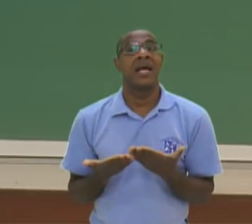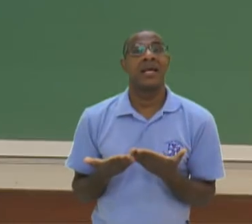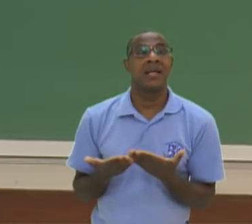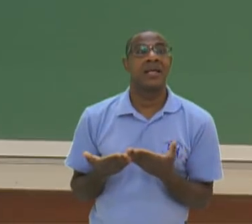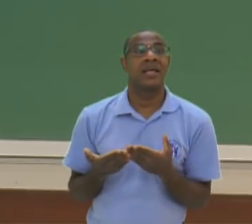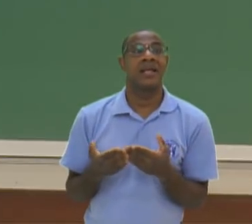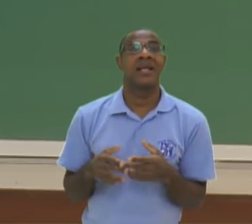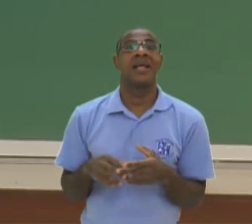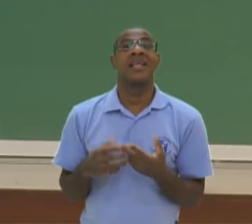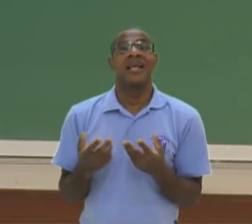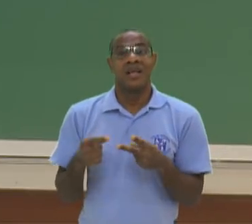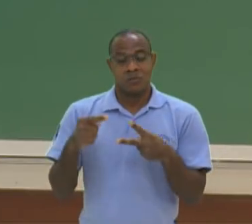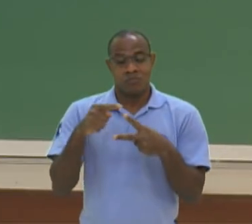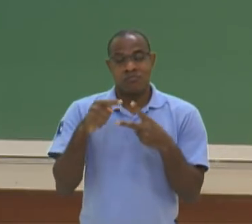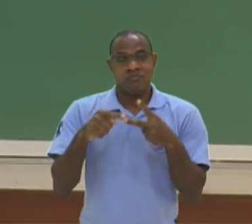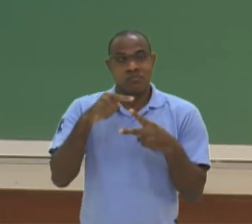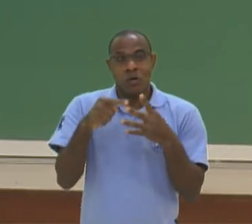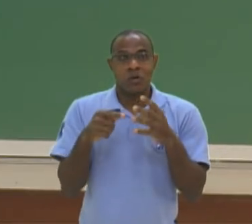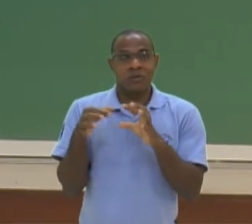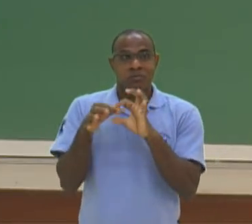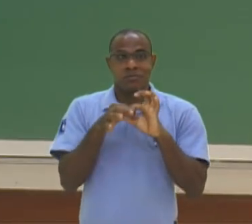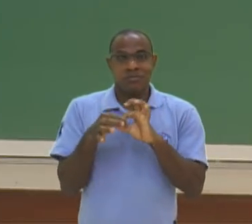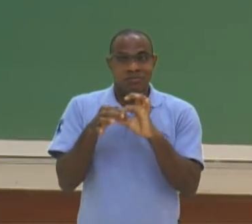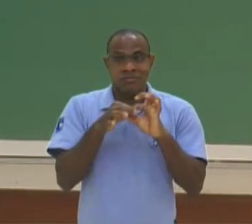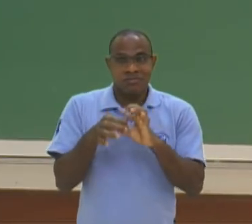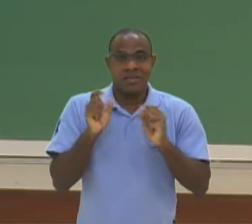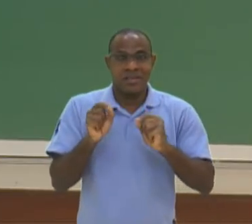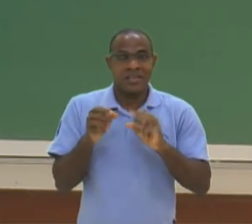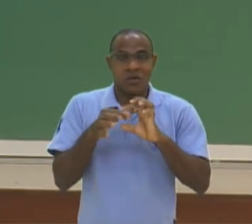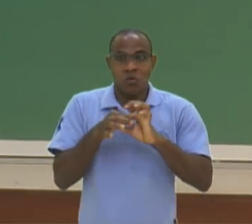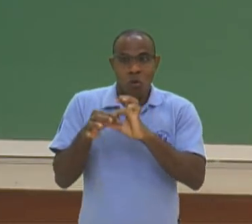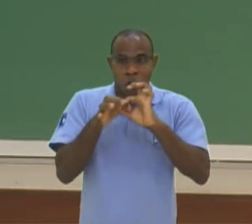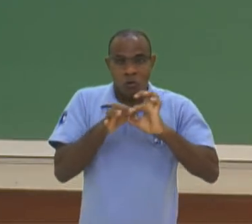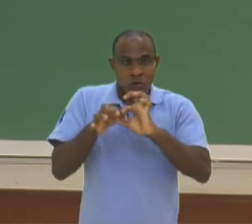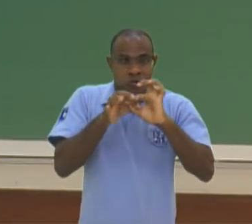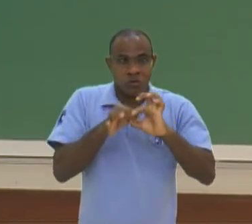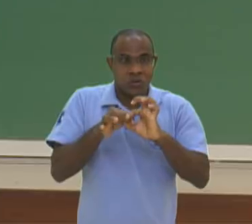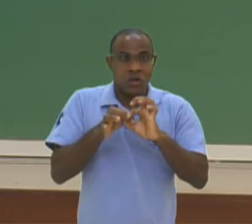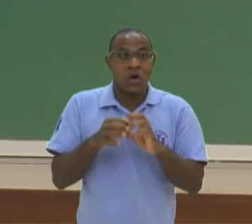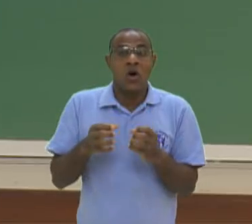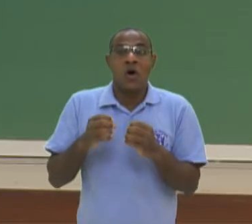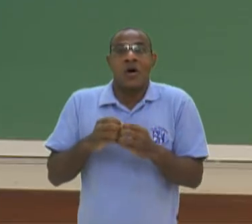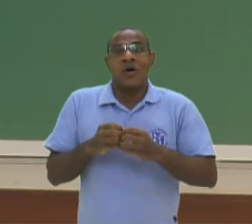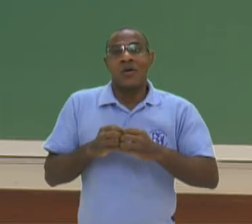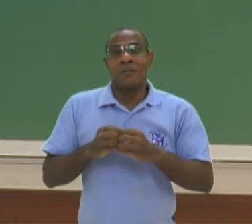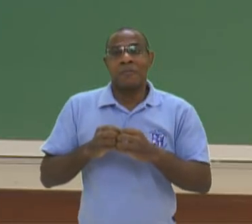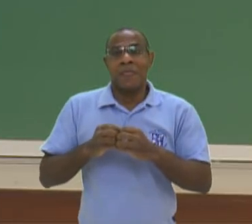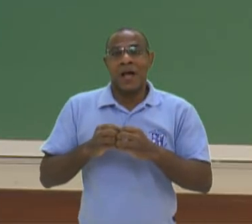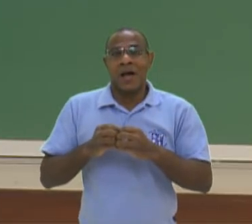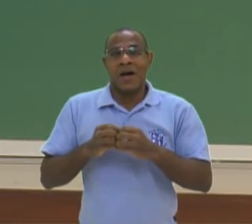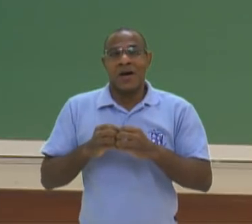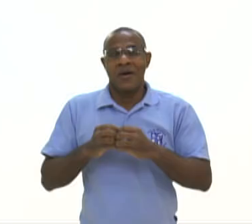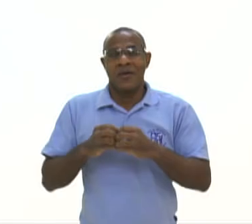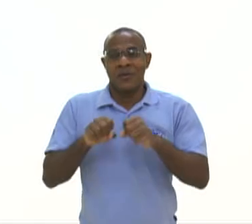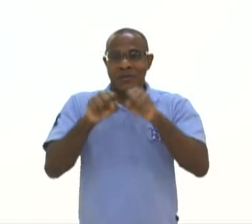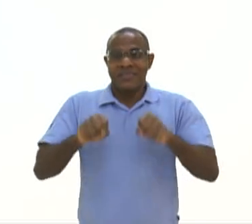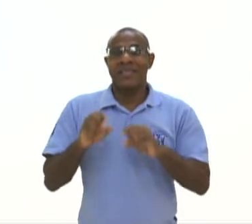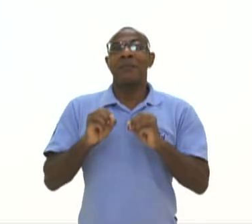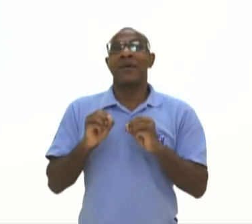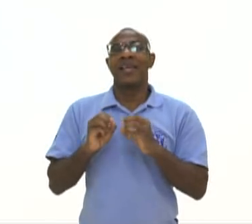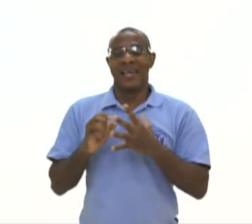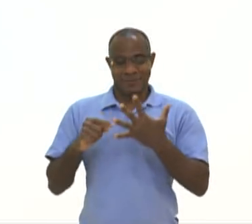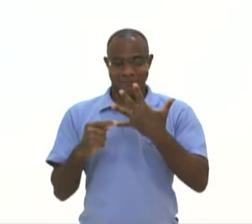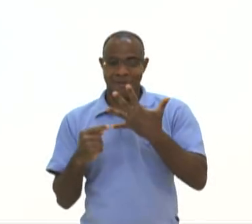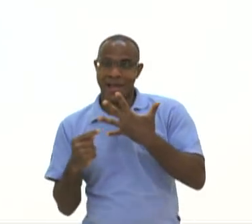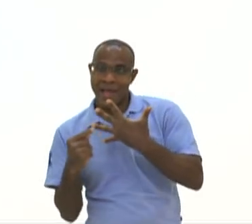conjunto com o sistema nervoso, o sistema endócrino, olha só o quanto ele é importante. Ele controla muitas funções do nosso